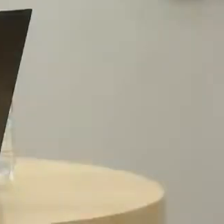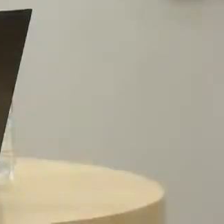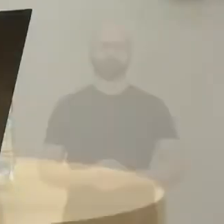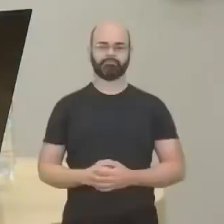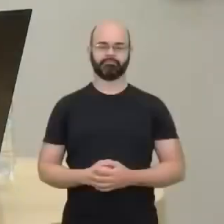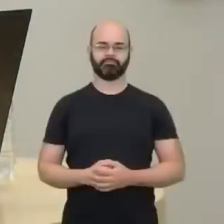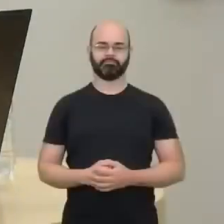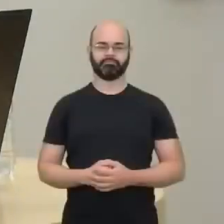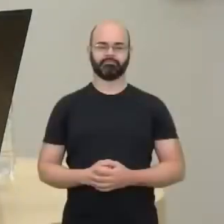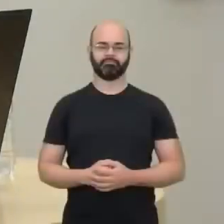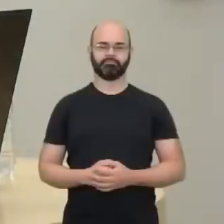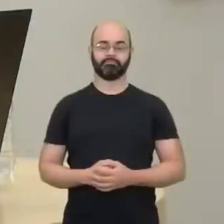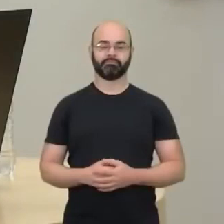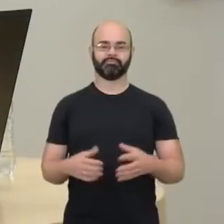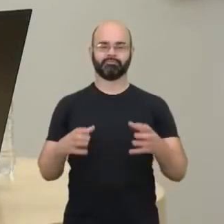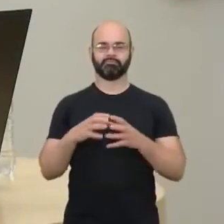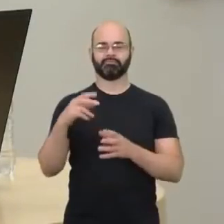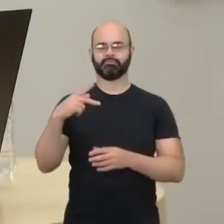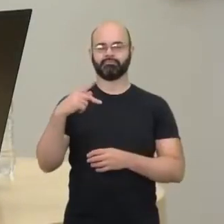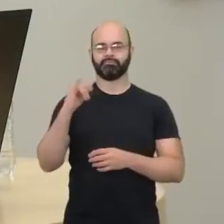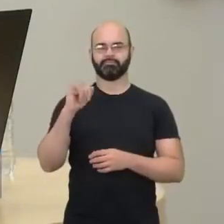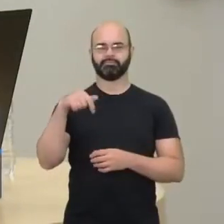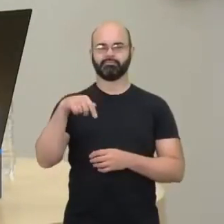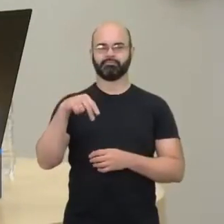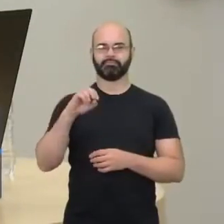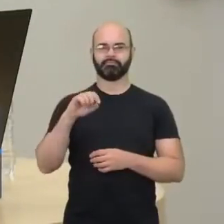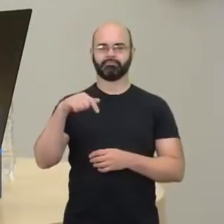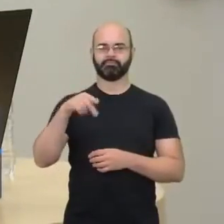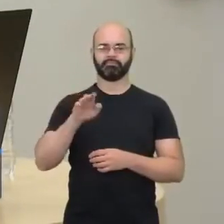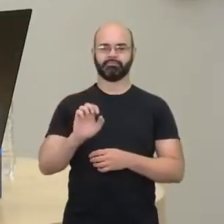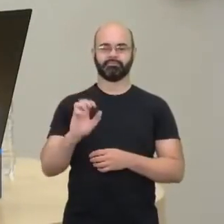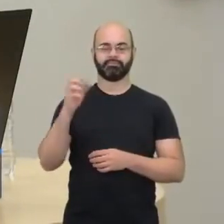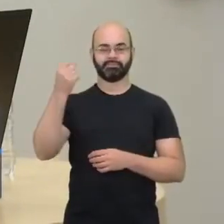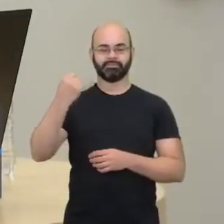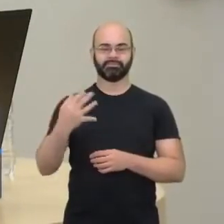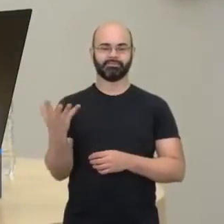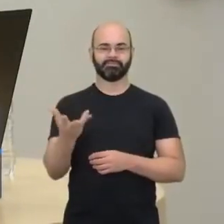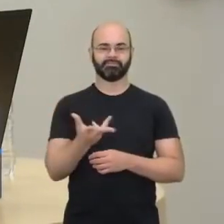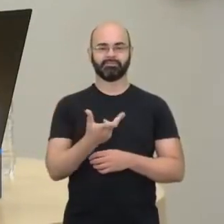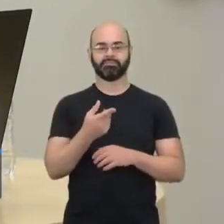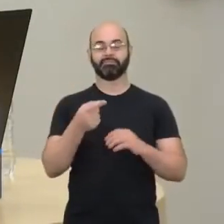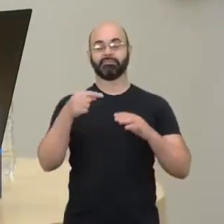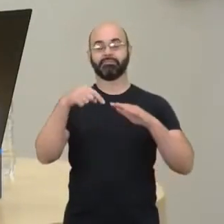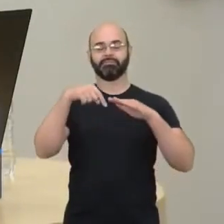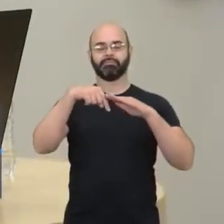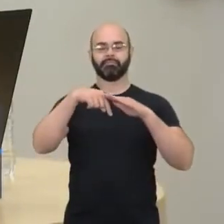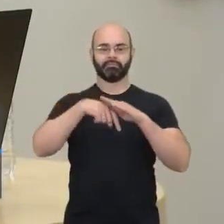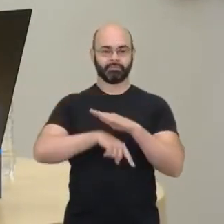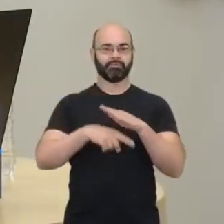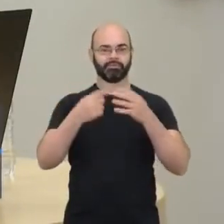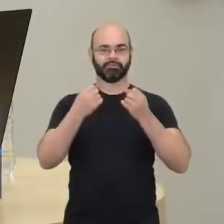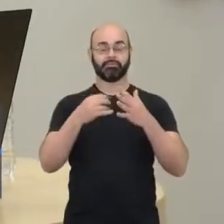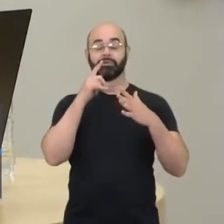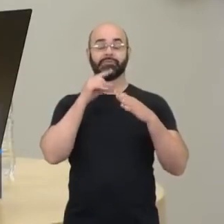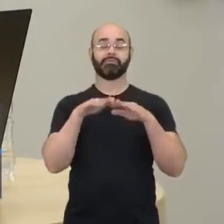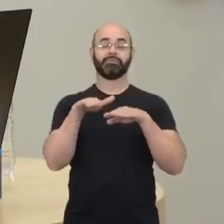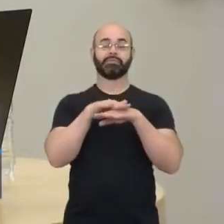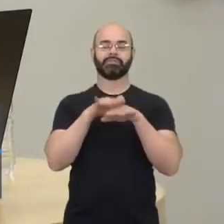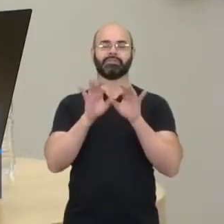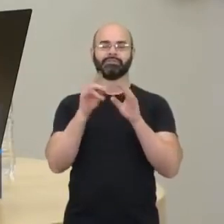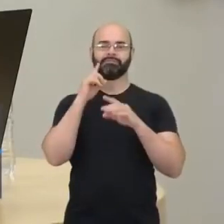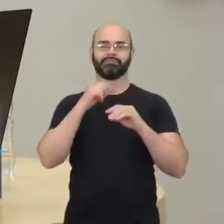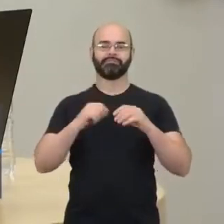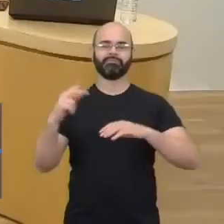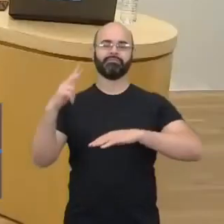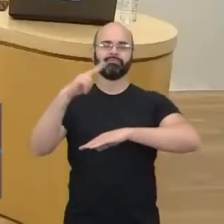O pessoal aí do Pinote participando de novo, foi fundo aí na explicação, na verdade foi superficial, ele, Joel, falou que tem adaptações na pele, em